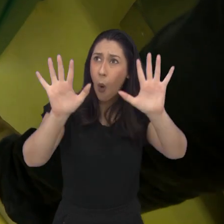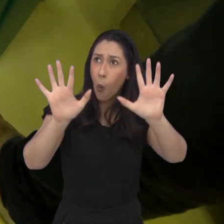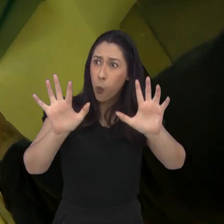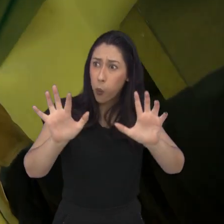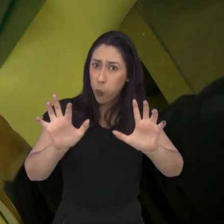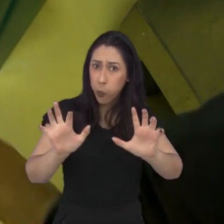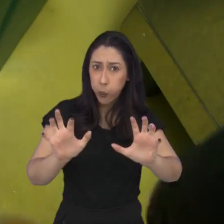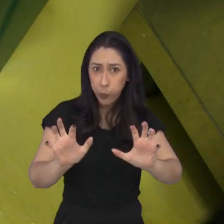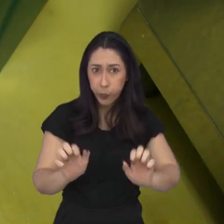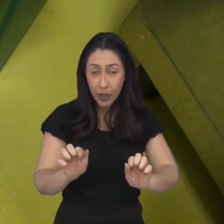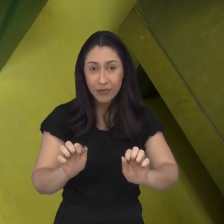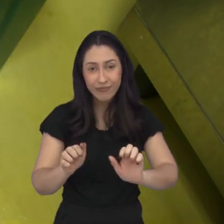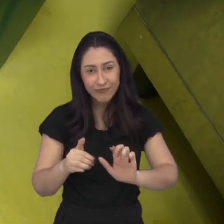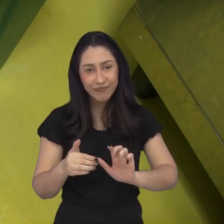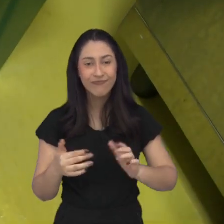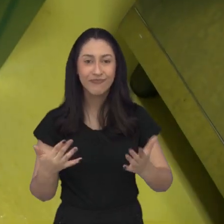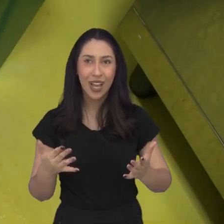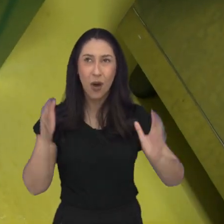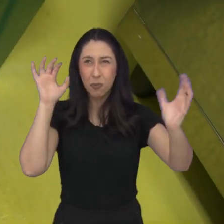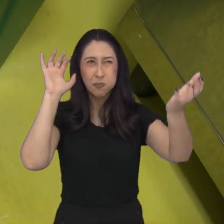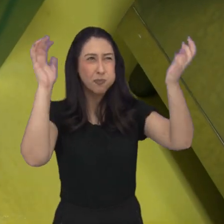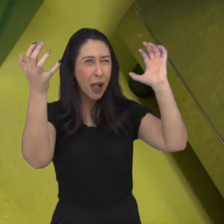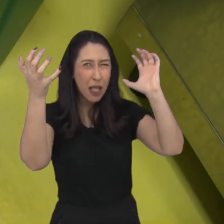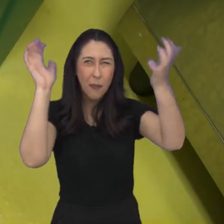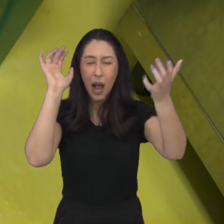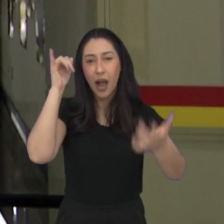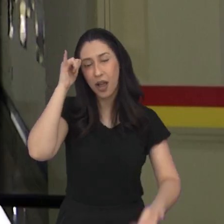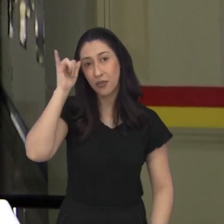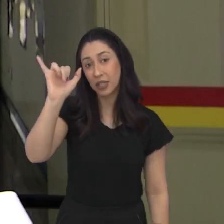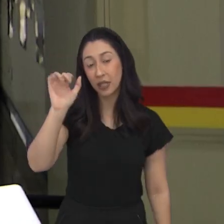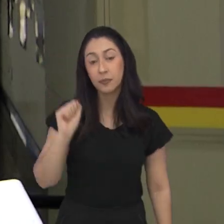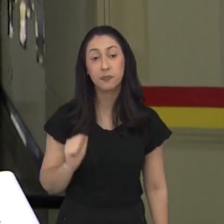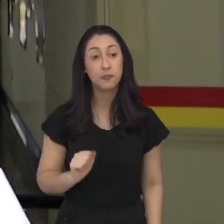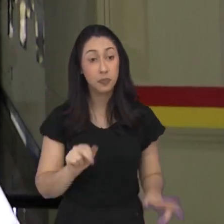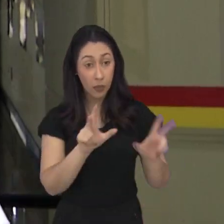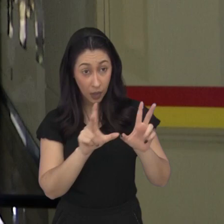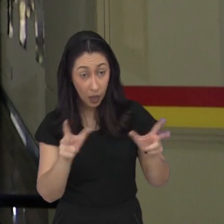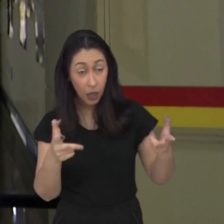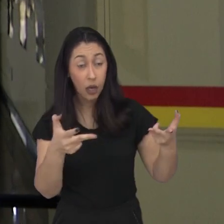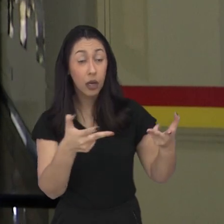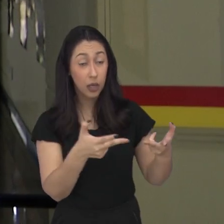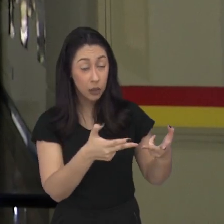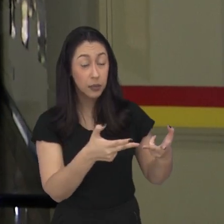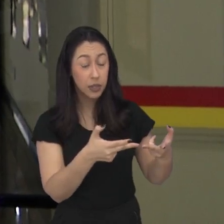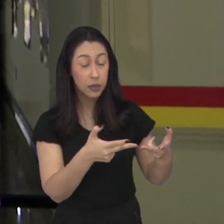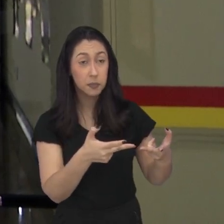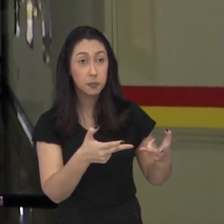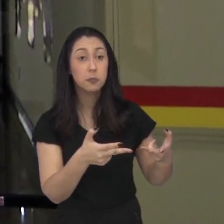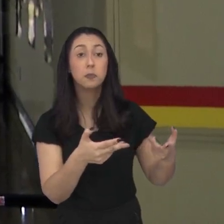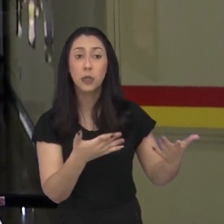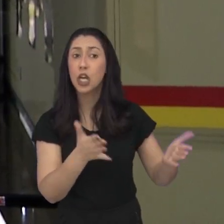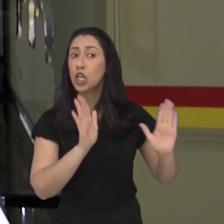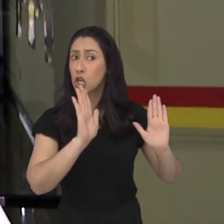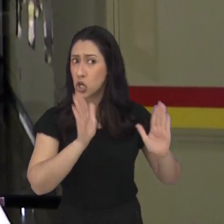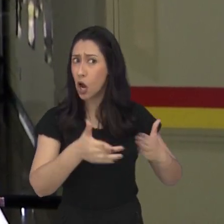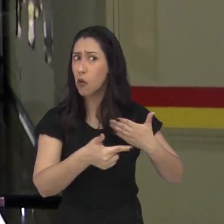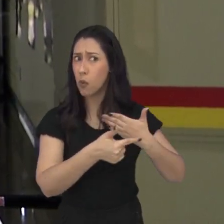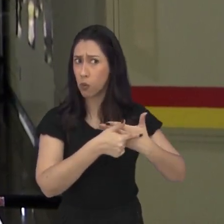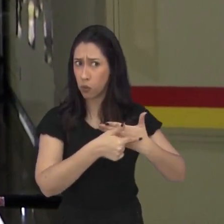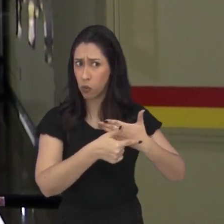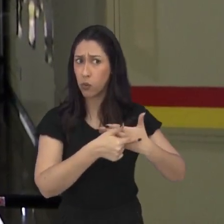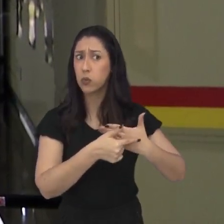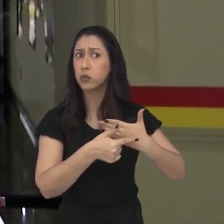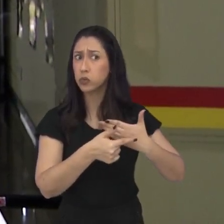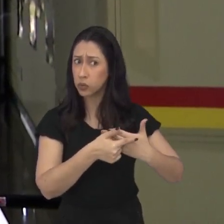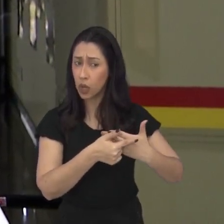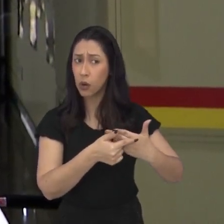de gases que colaboram com as mudanças climáticas. A Câmara Municipal, ela tem essa